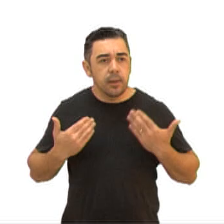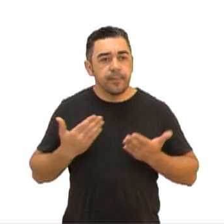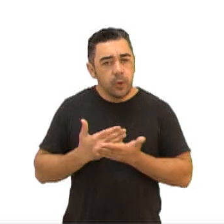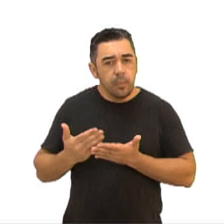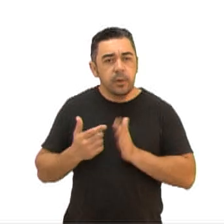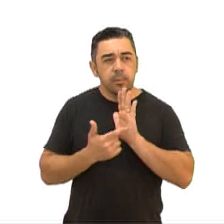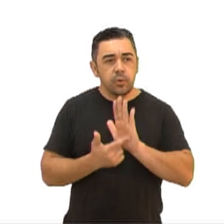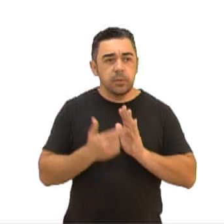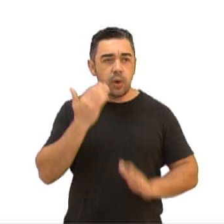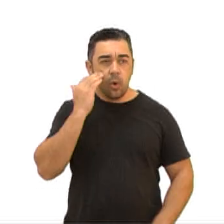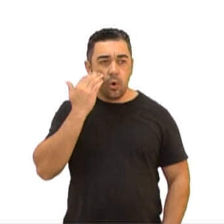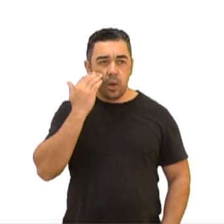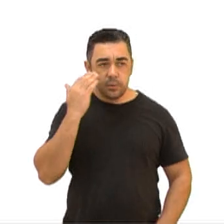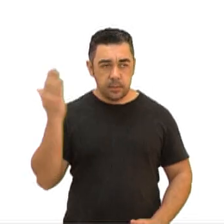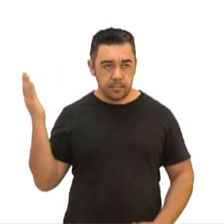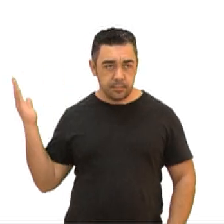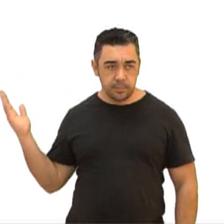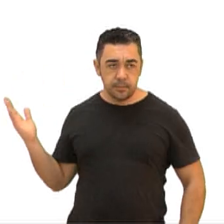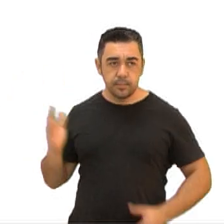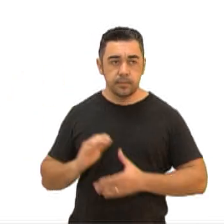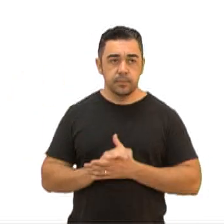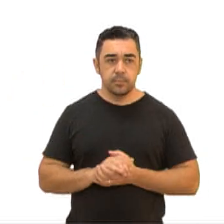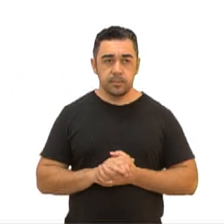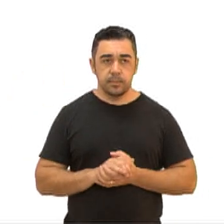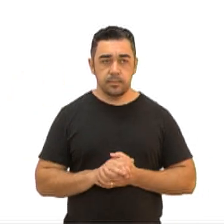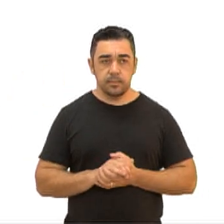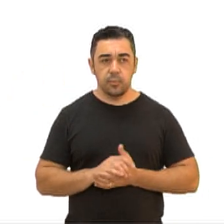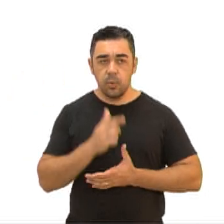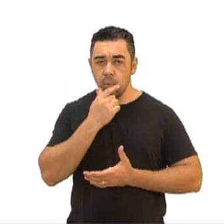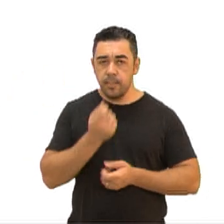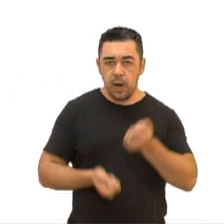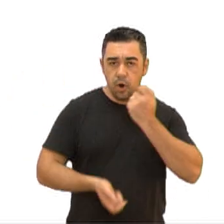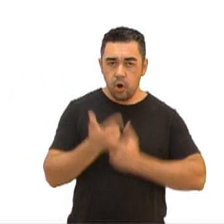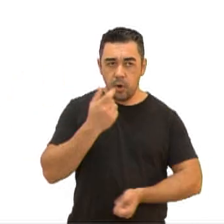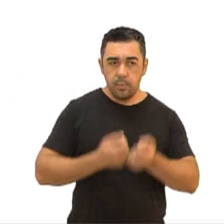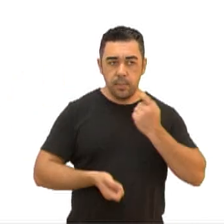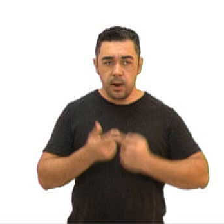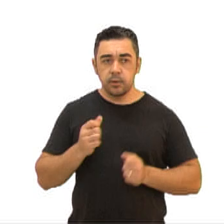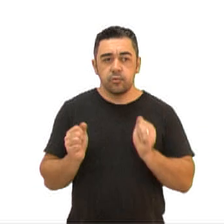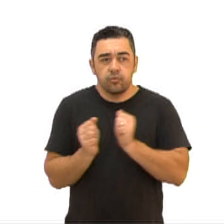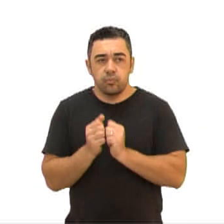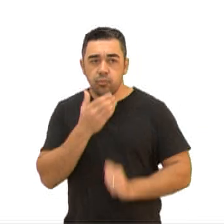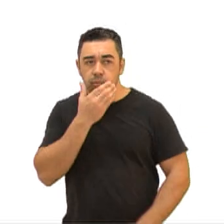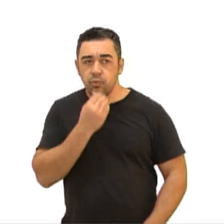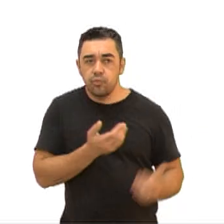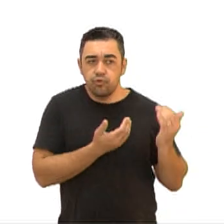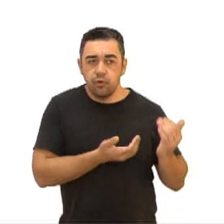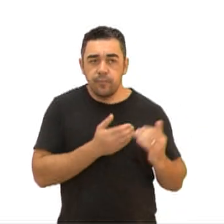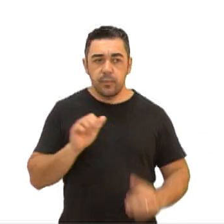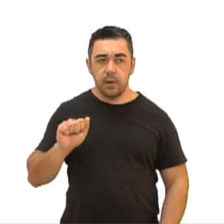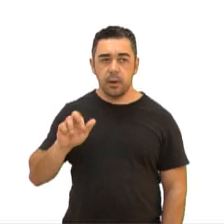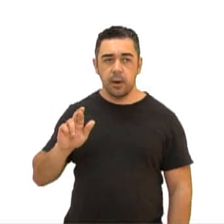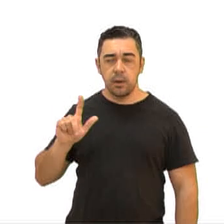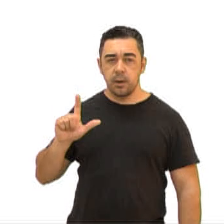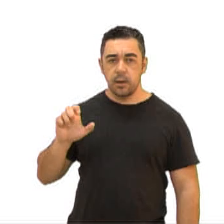do rosa em vários trabalhos. Ó, o Acrobata e o Jovem Arlequim.